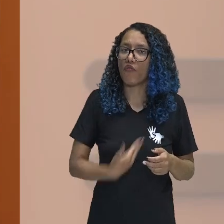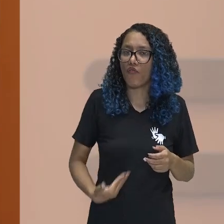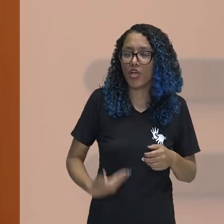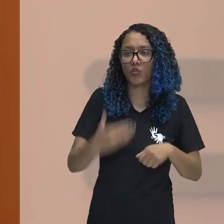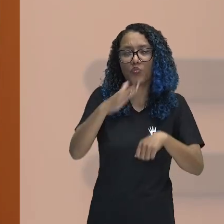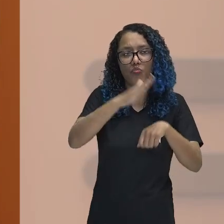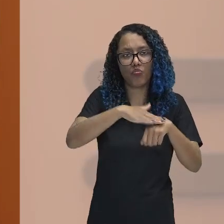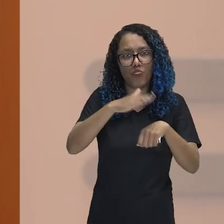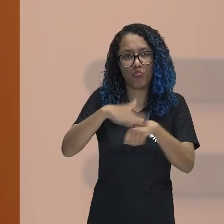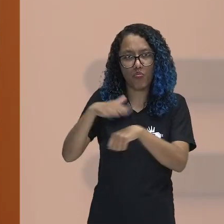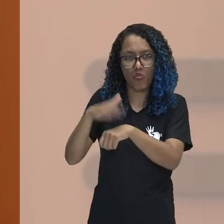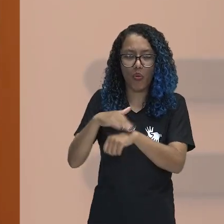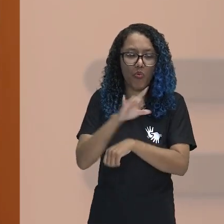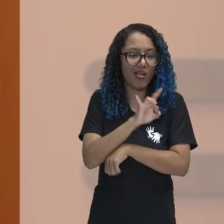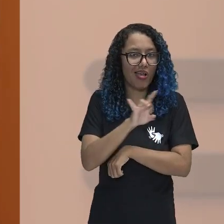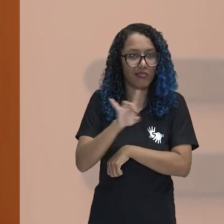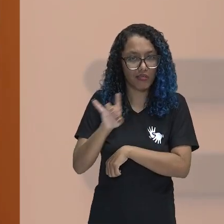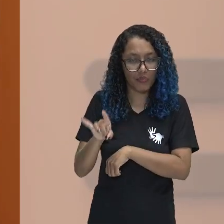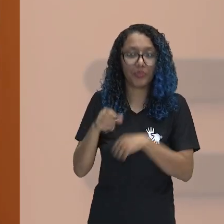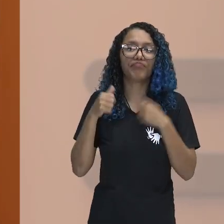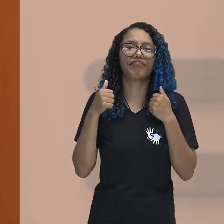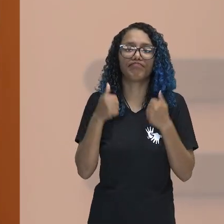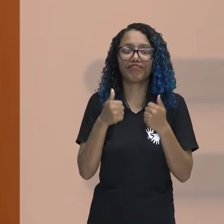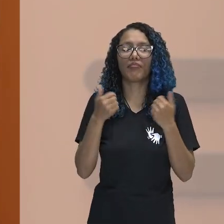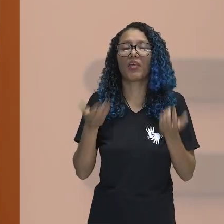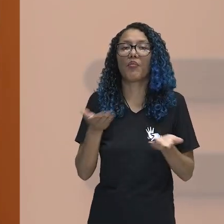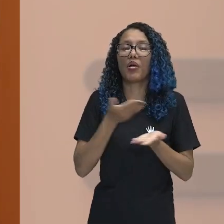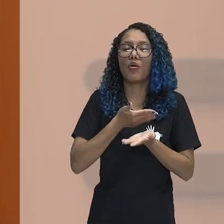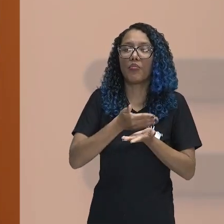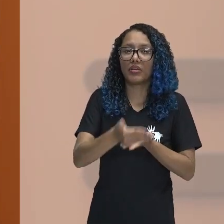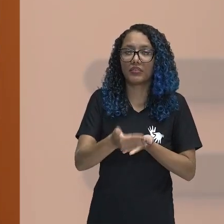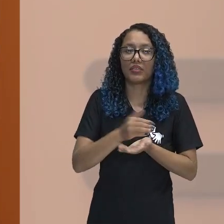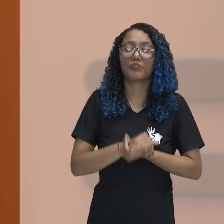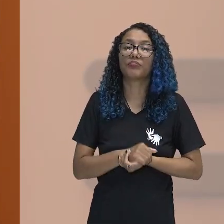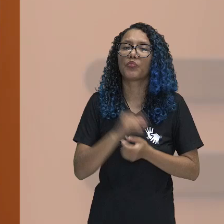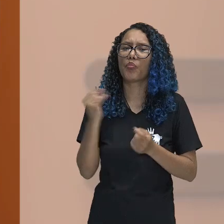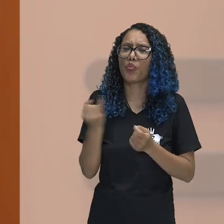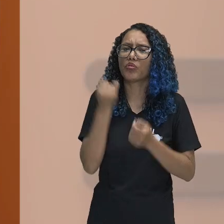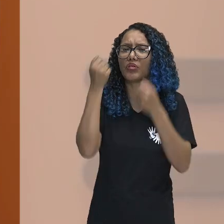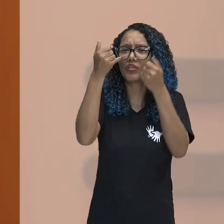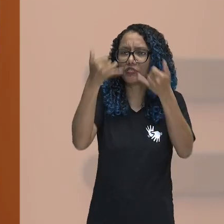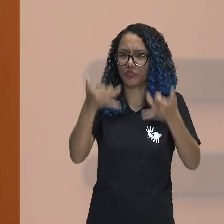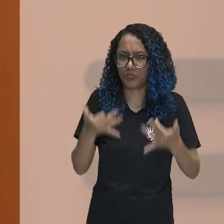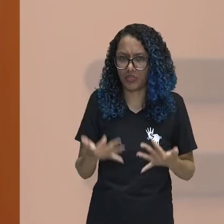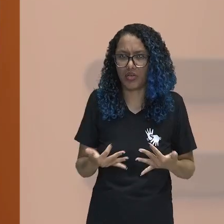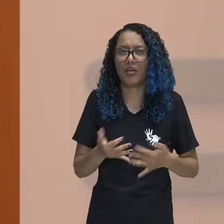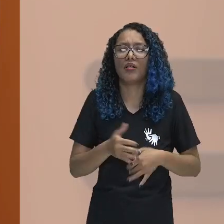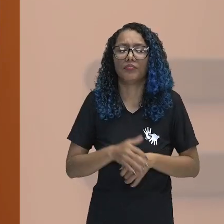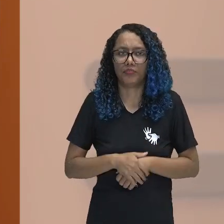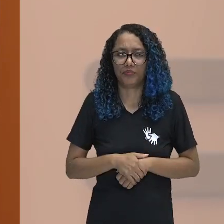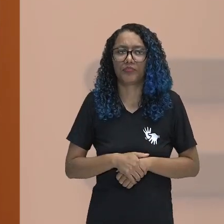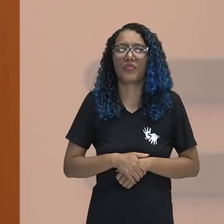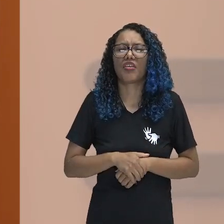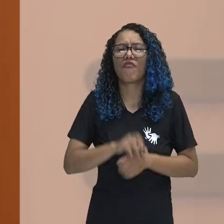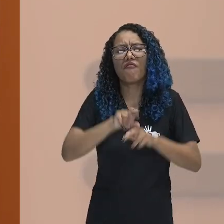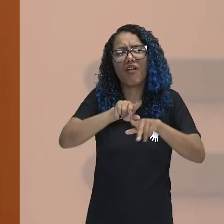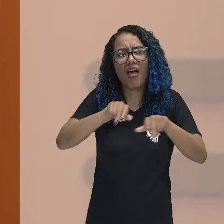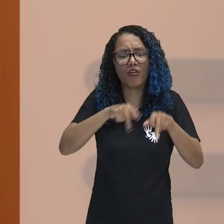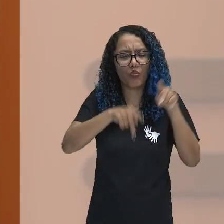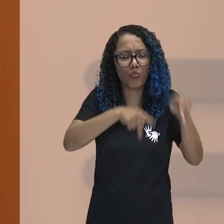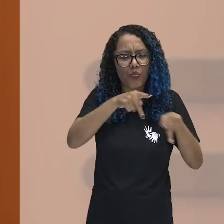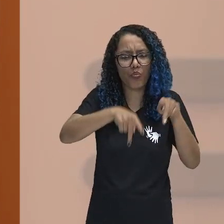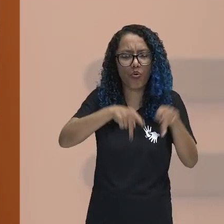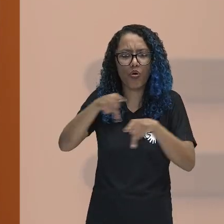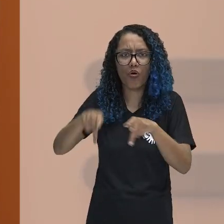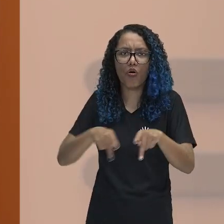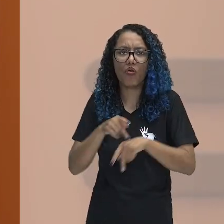para a gente começar, é interessante frisar que várias civilizações, vários povos emergiram